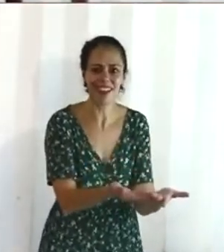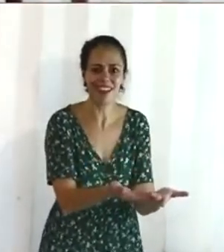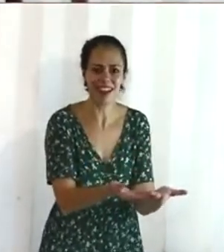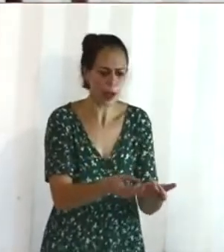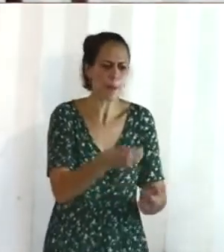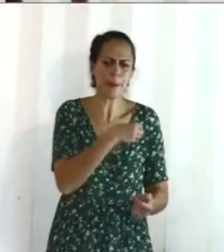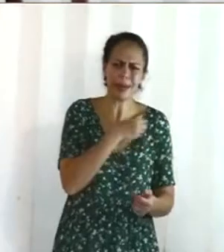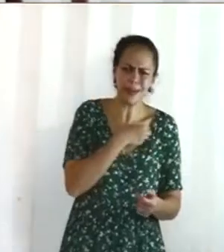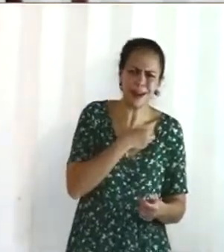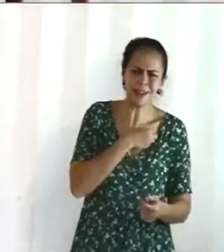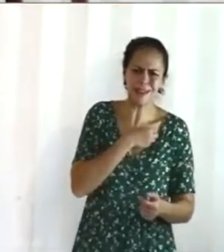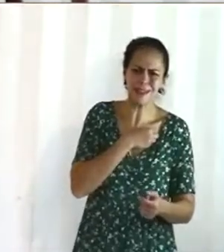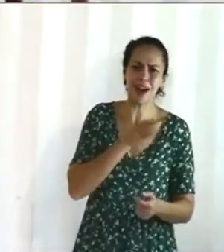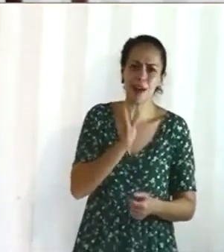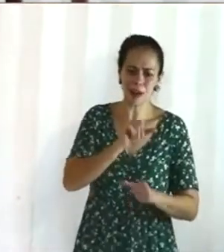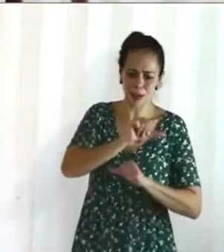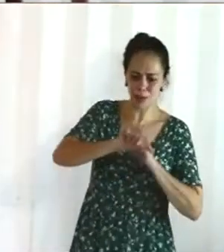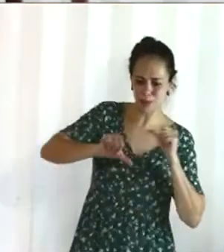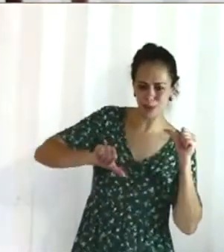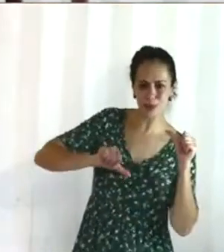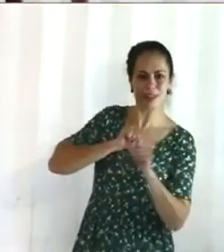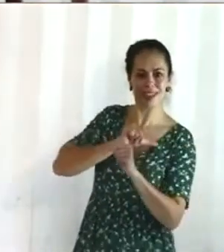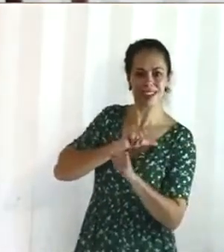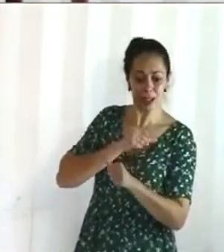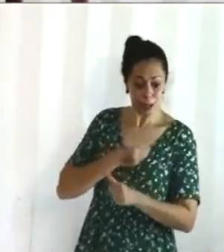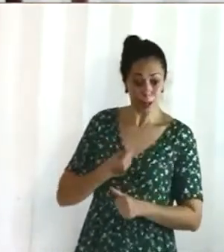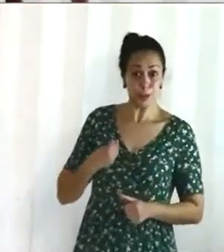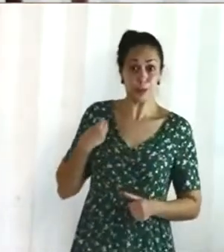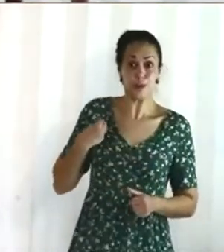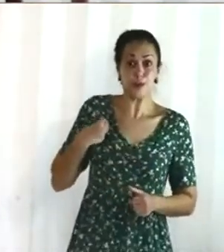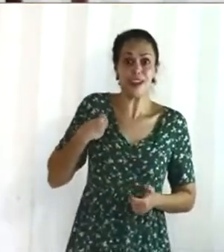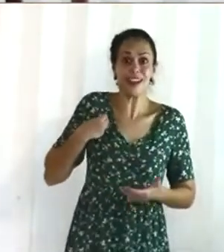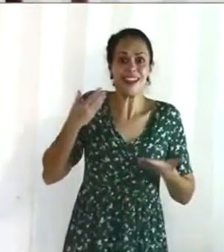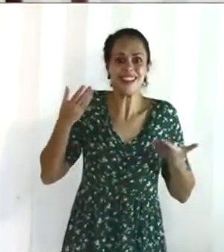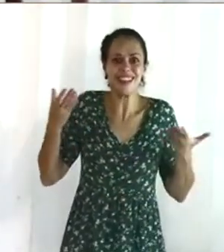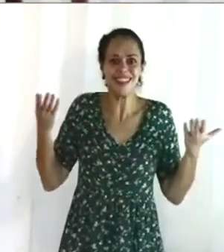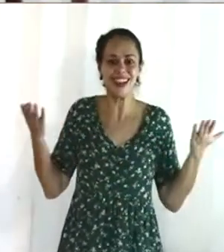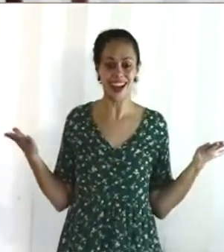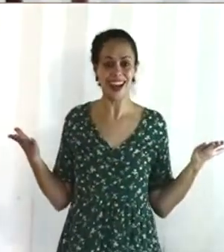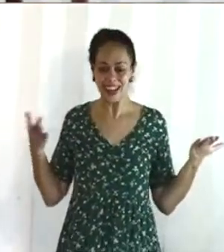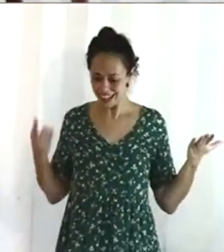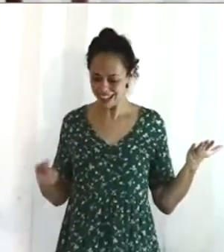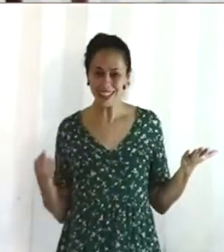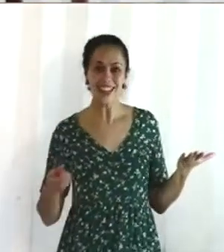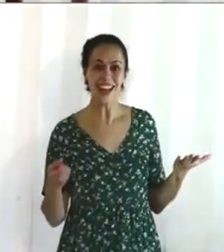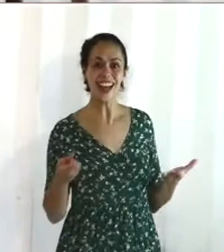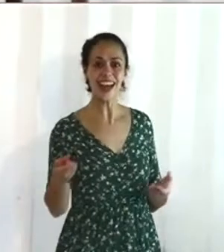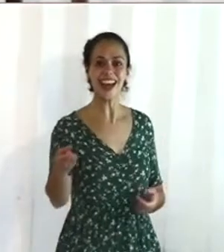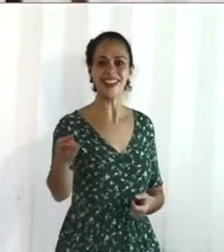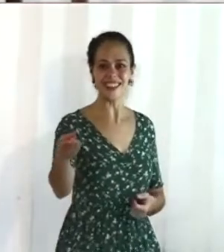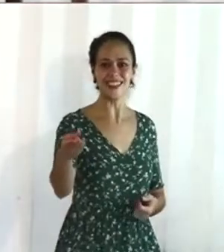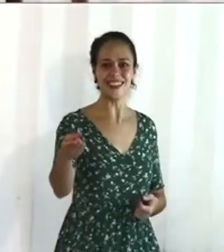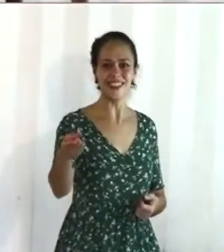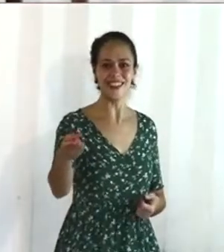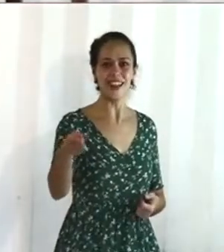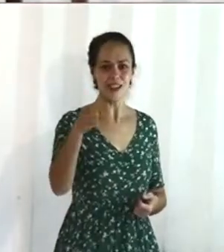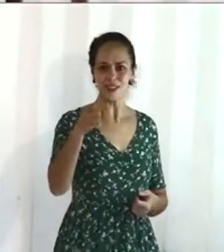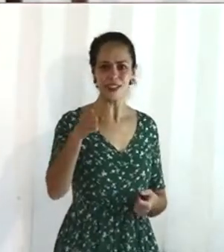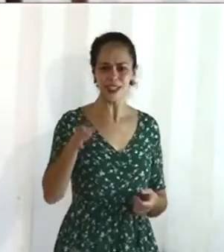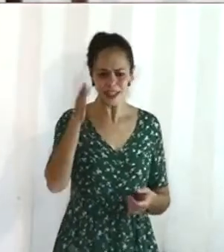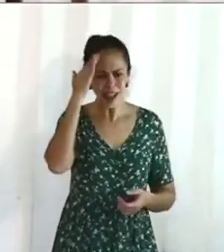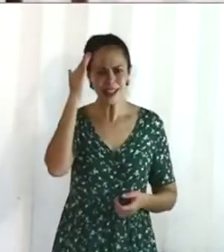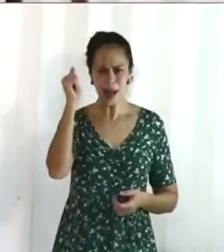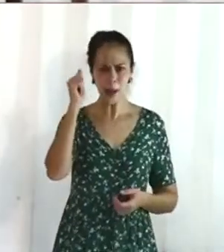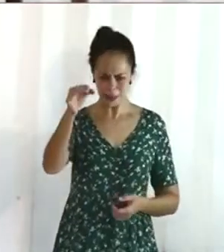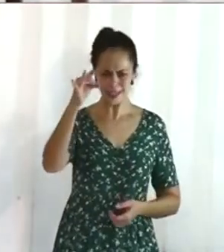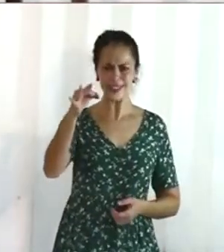uma vida eterna. E essa vida eterna é justamente uma garantia de que você